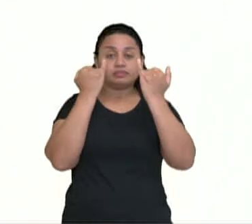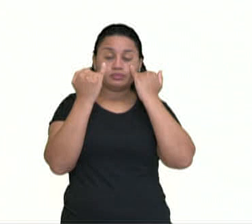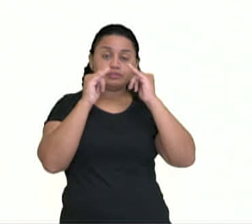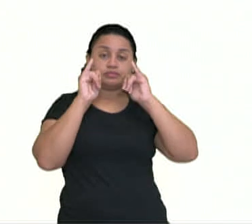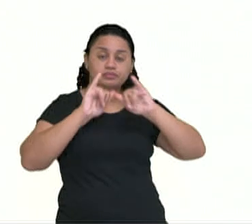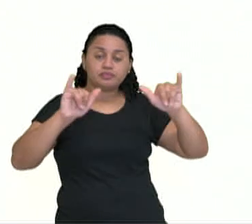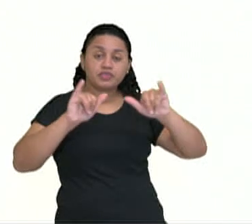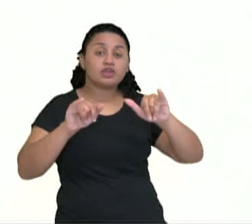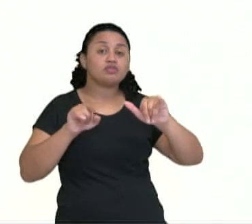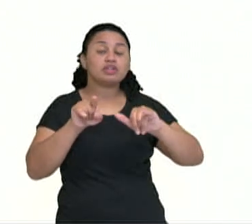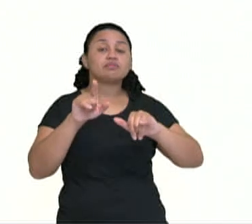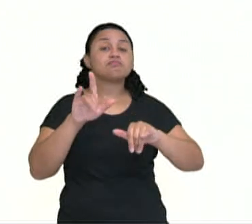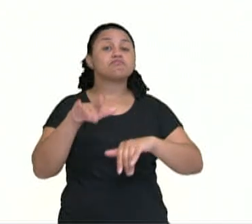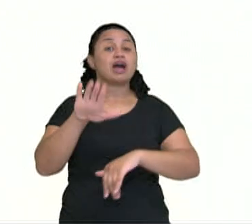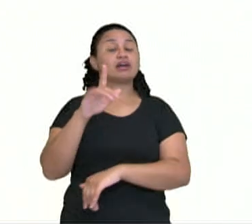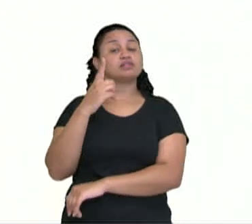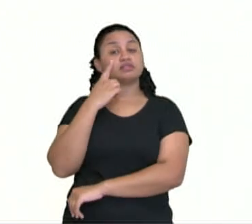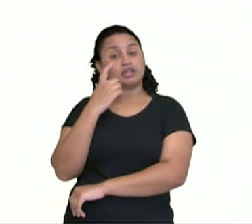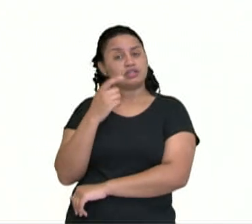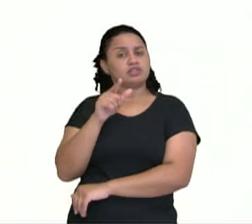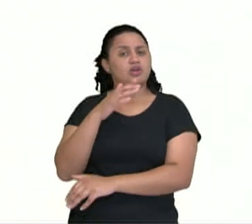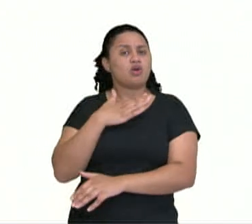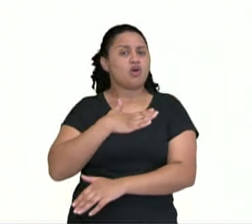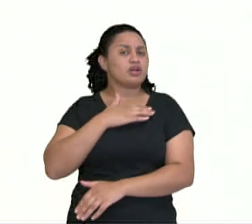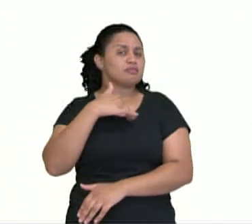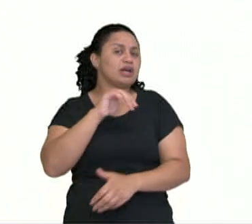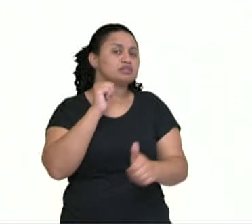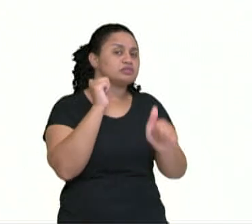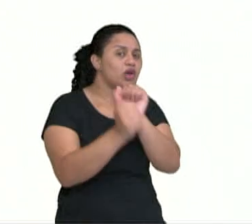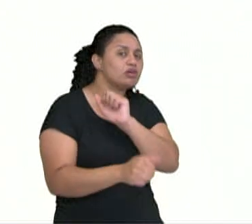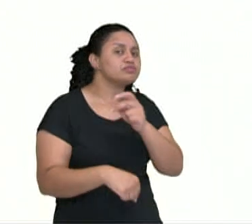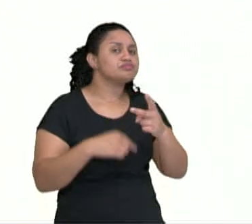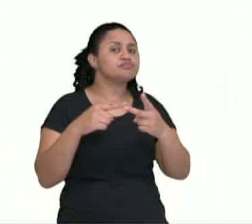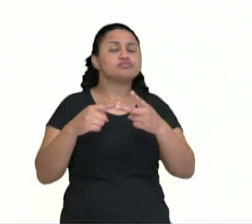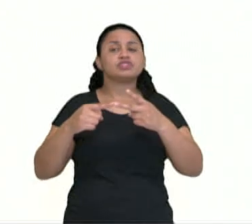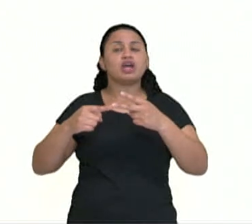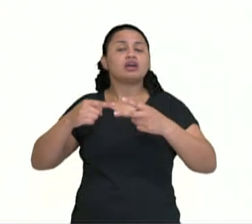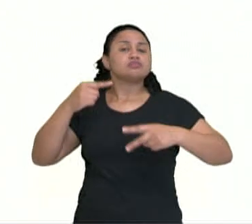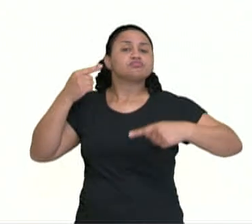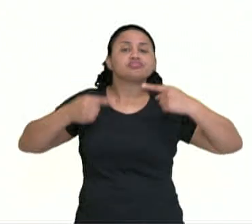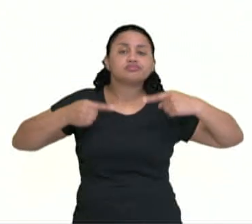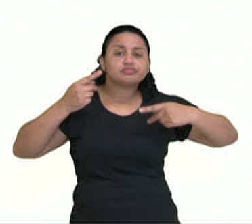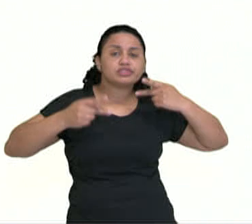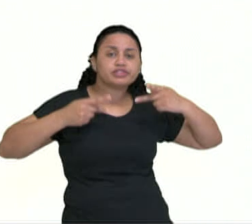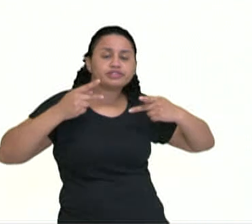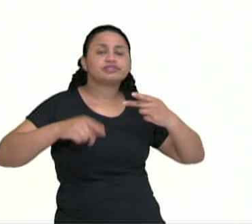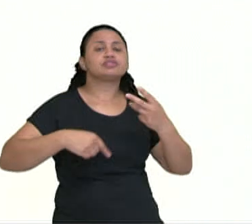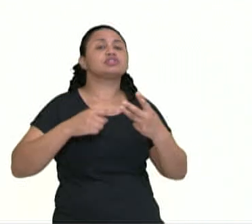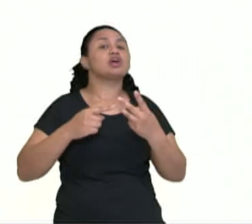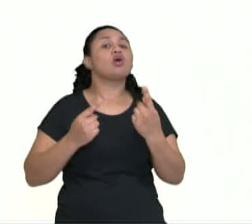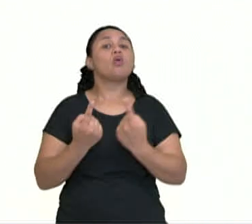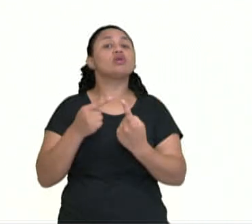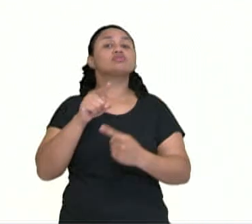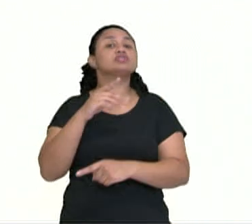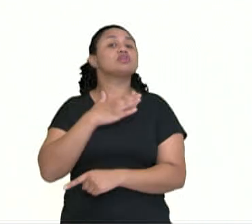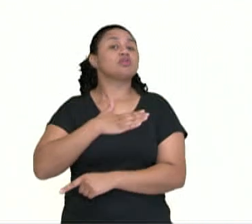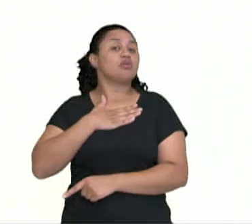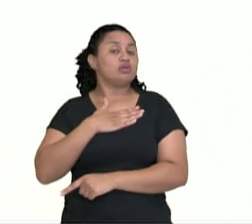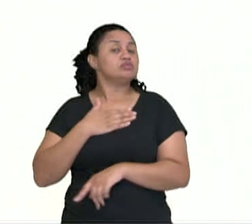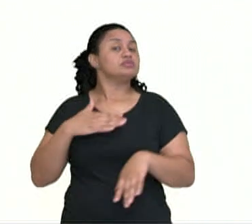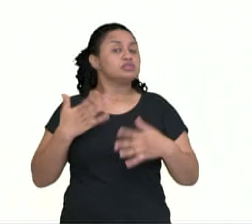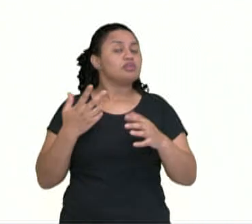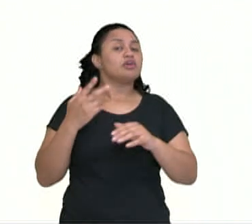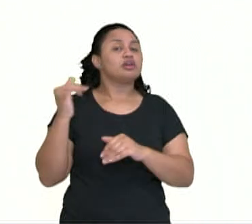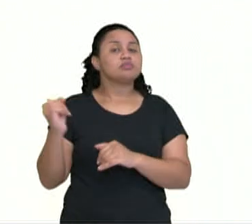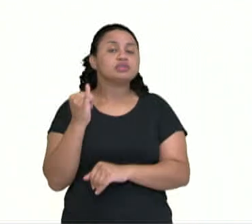te interessa? Você gosta mais de esporte, mais de política? Do que você gosta? Então, é importante você procurar as